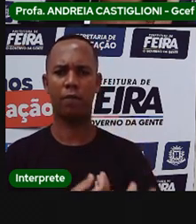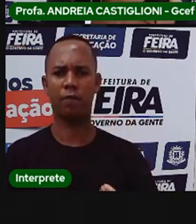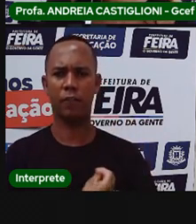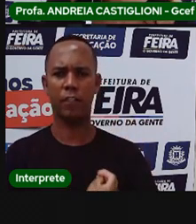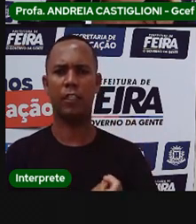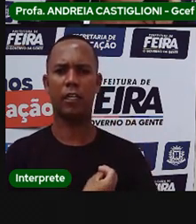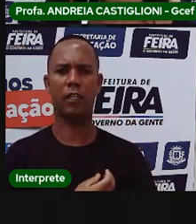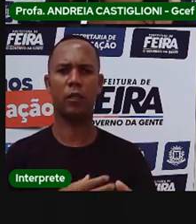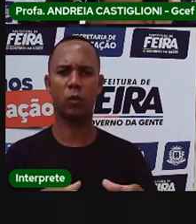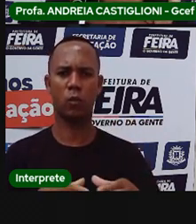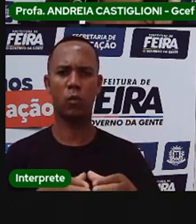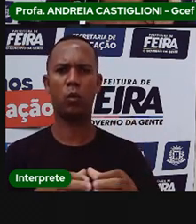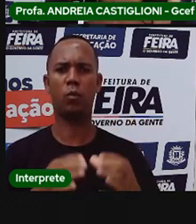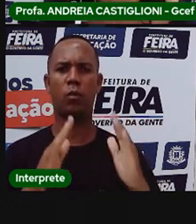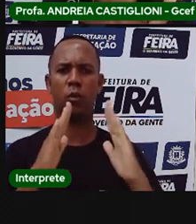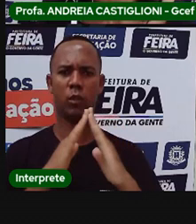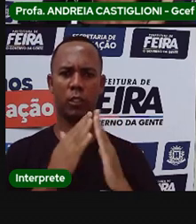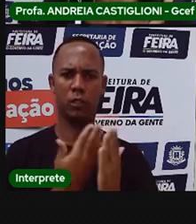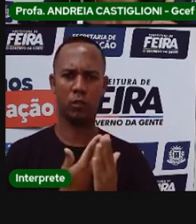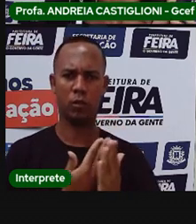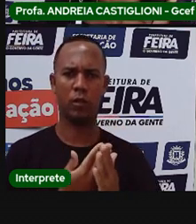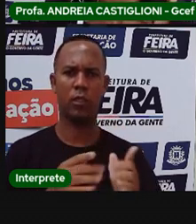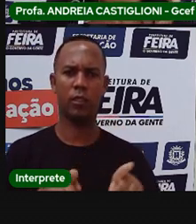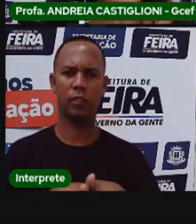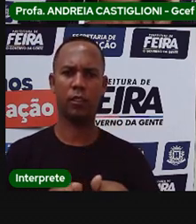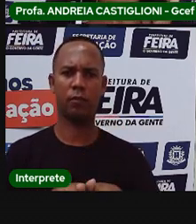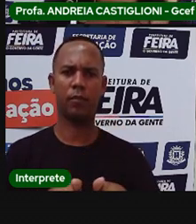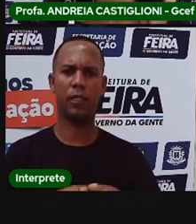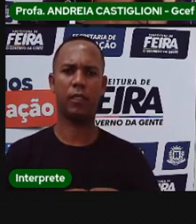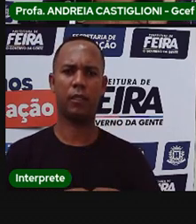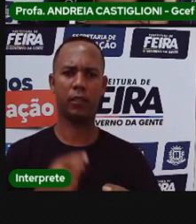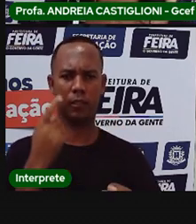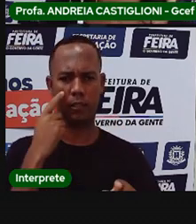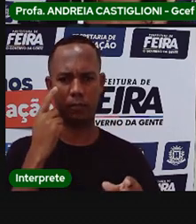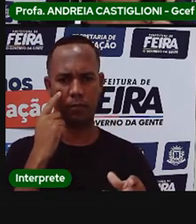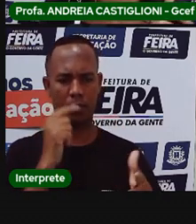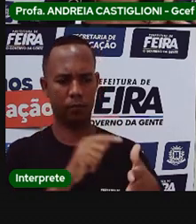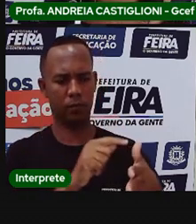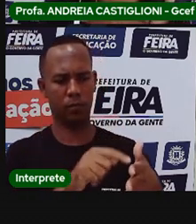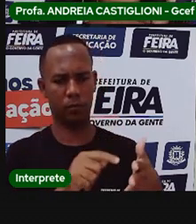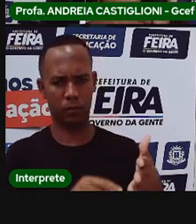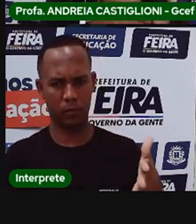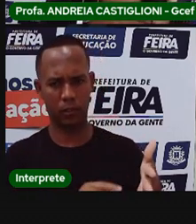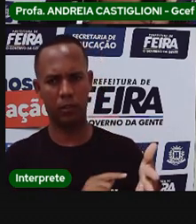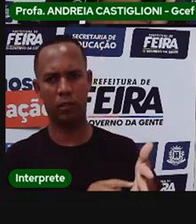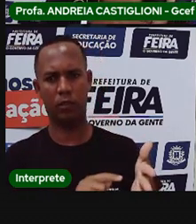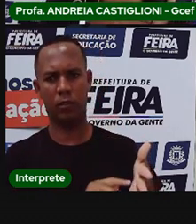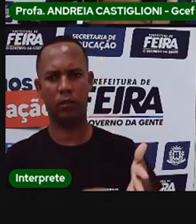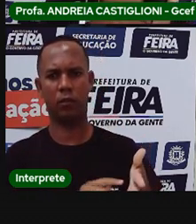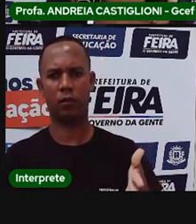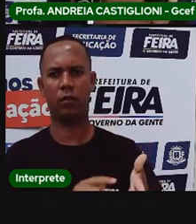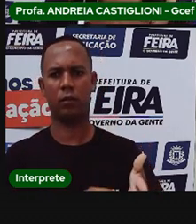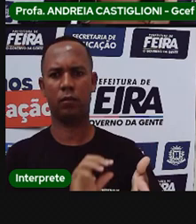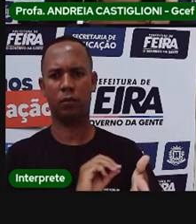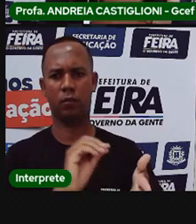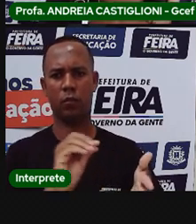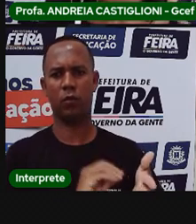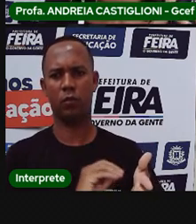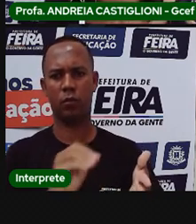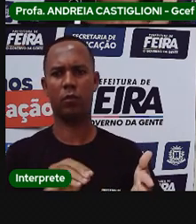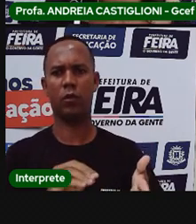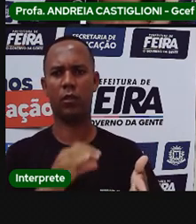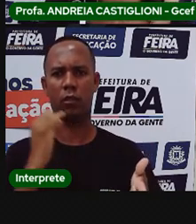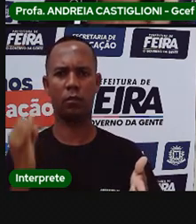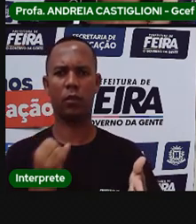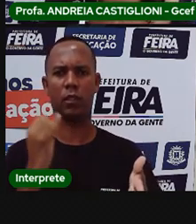na comunidade escolar que eu faço parte, né? Marca as redes sociais da Seduc, envia para a escola, encaminha, reposta,